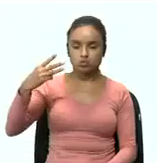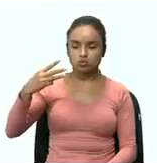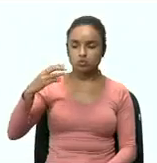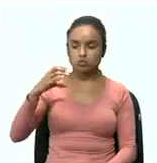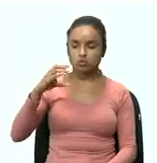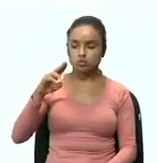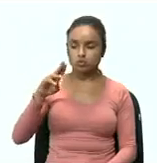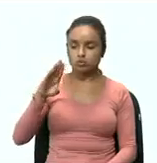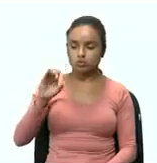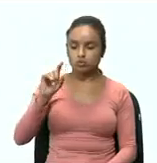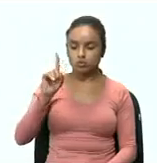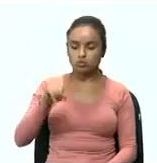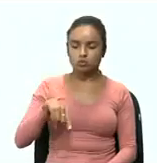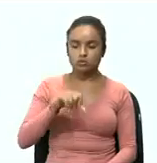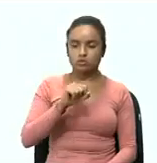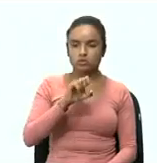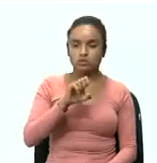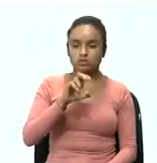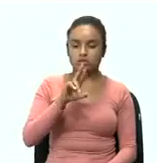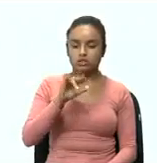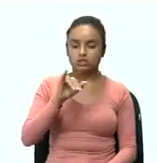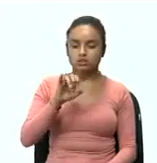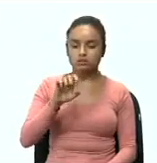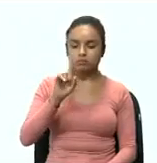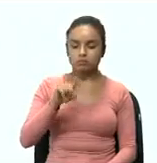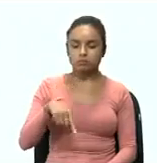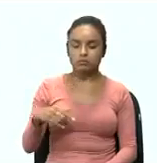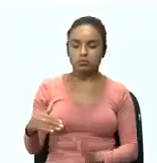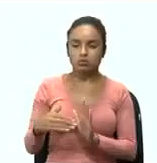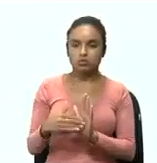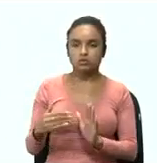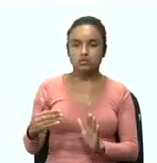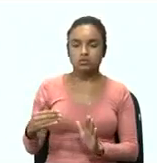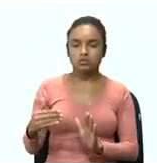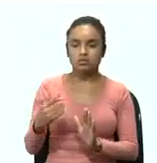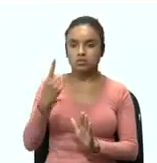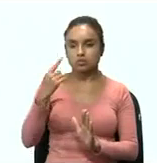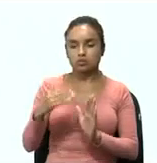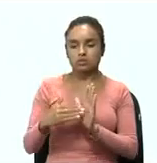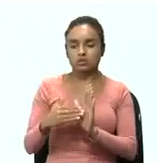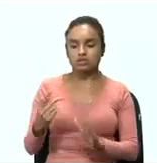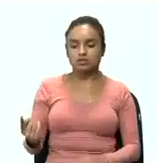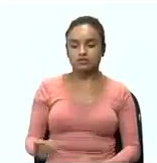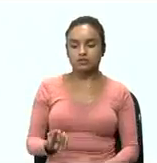significa que a série de 1 ao infinito, de 1 sobre